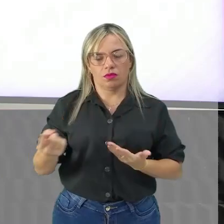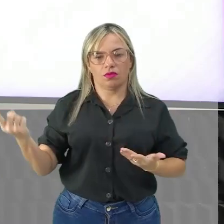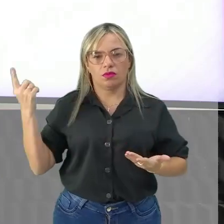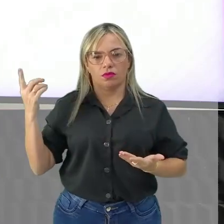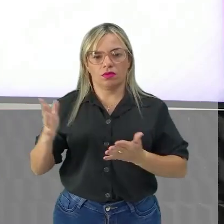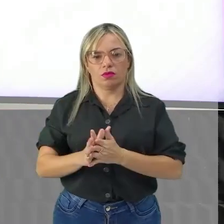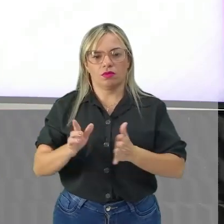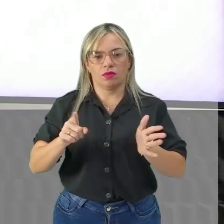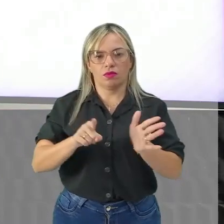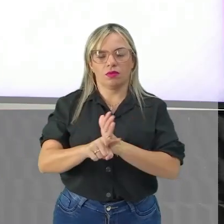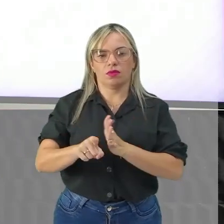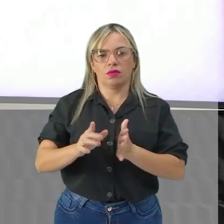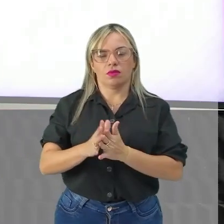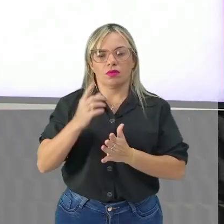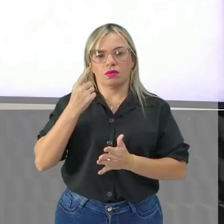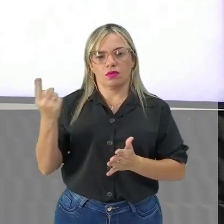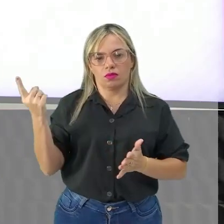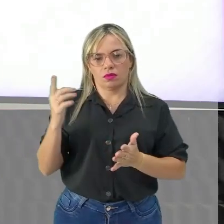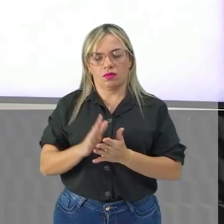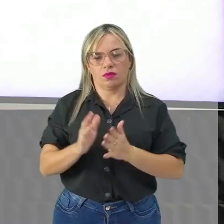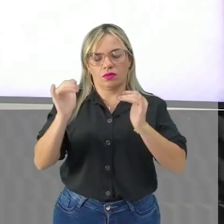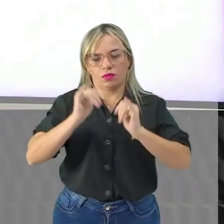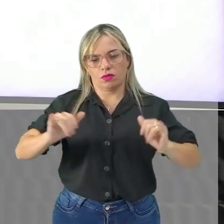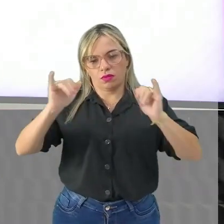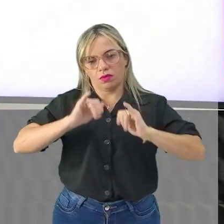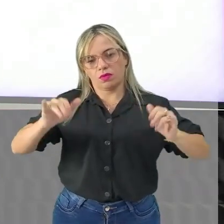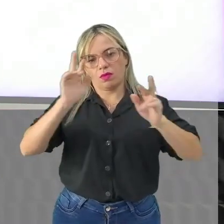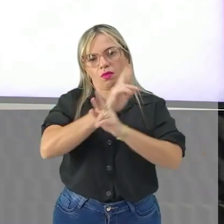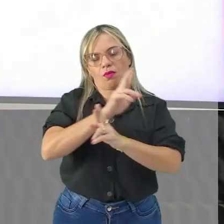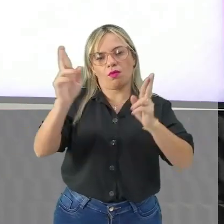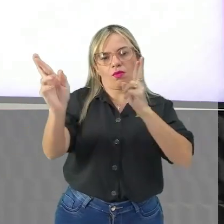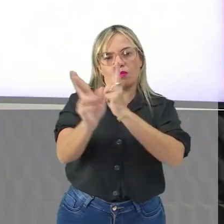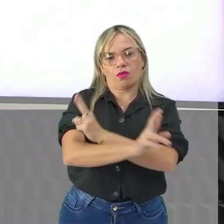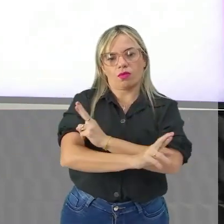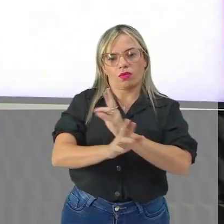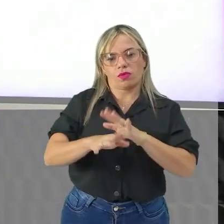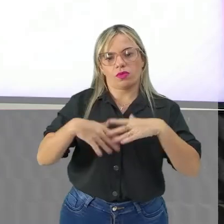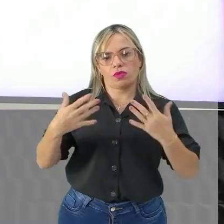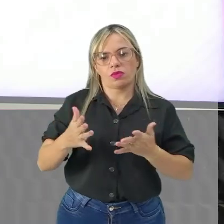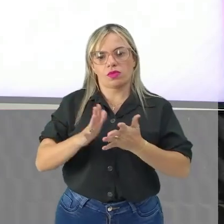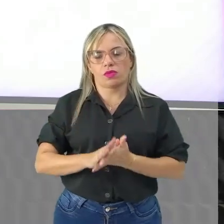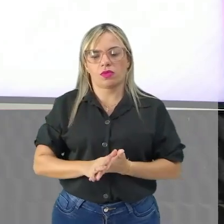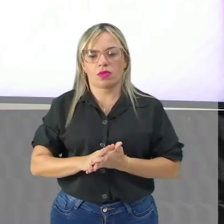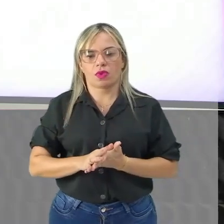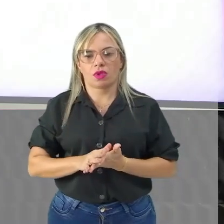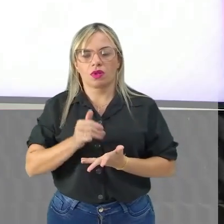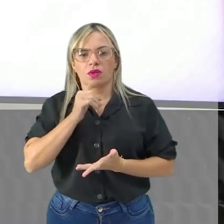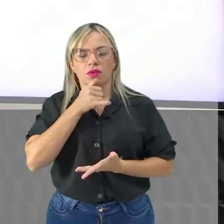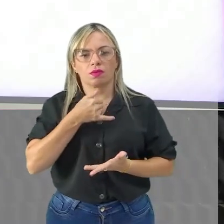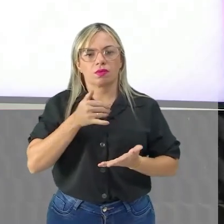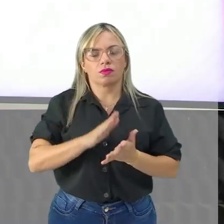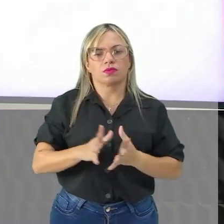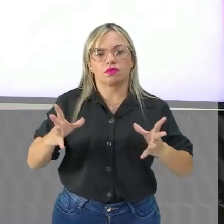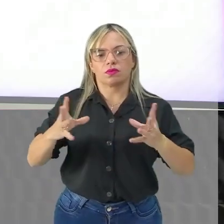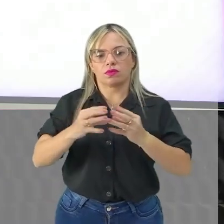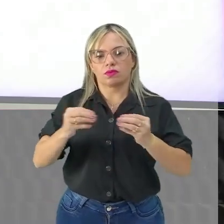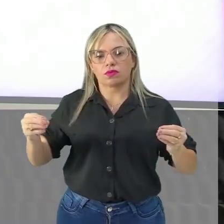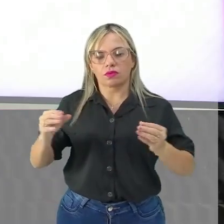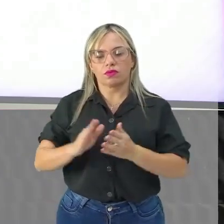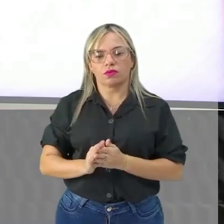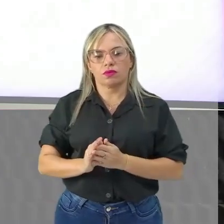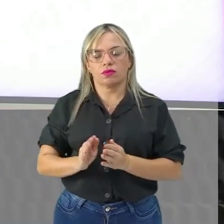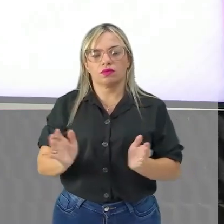a questão trouxe essa informação relacionada, infelizmente, né, à extinção dos